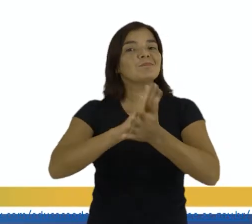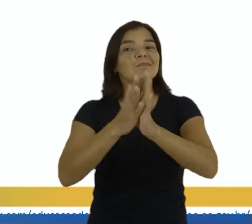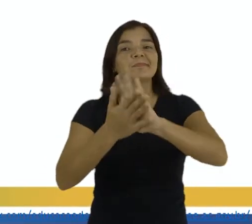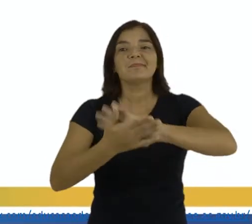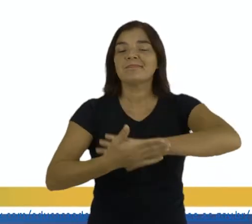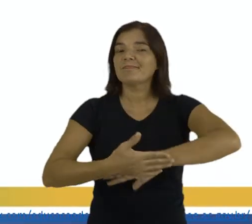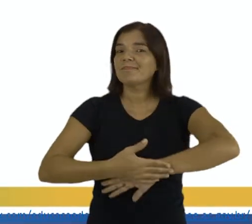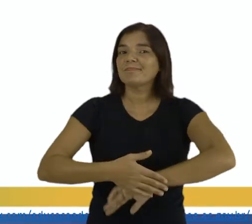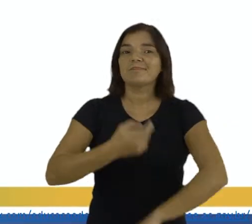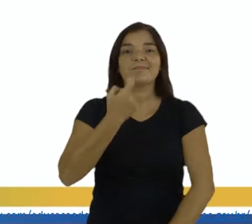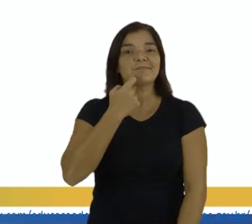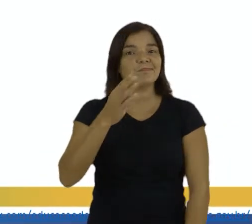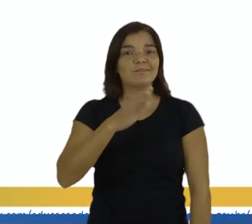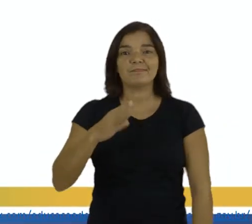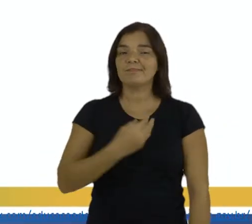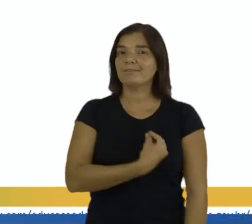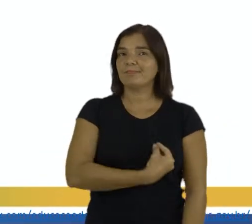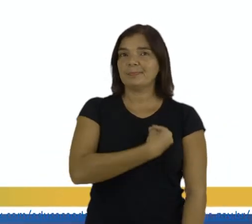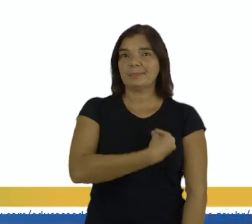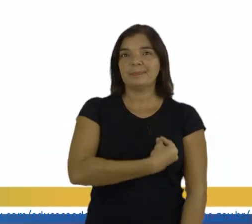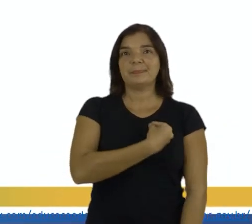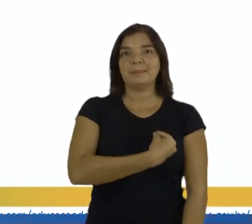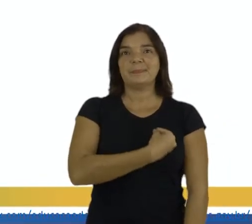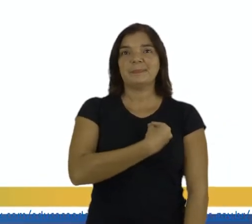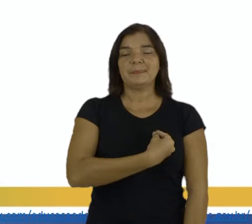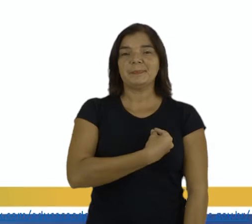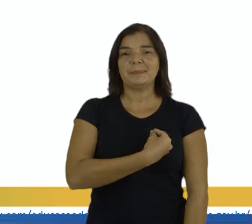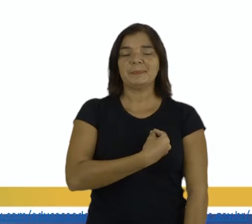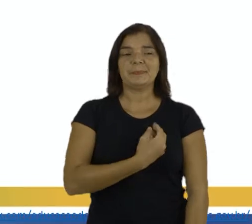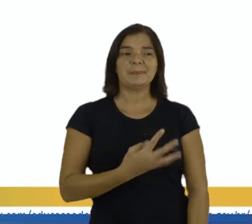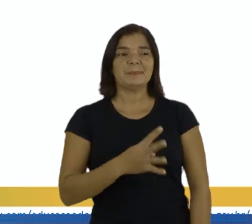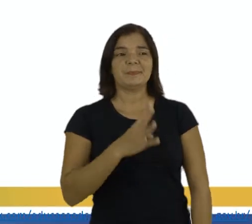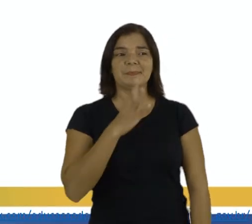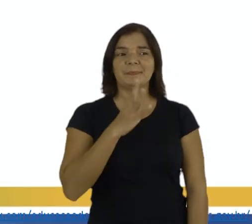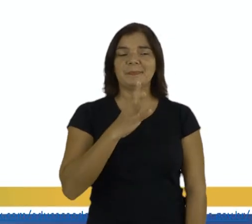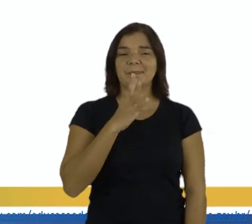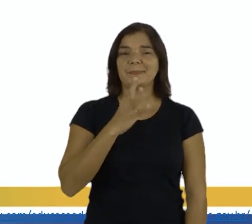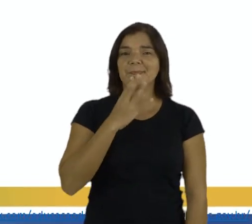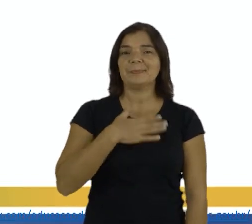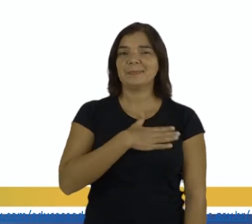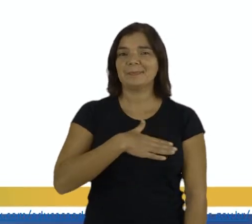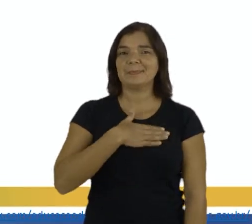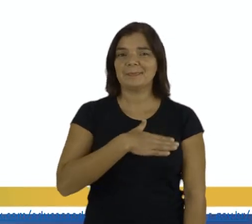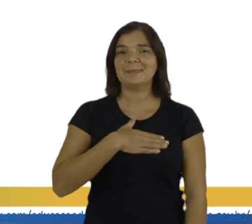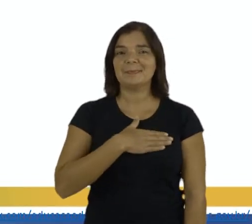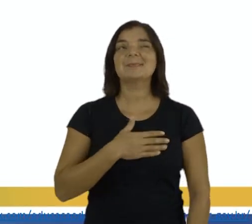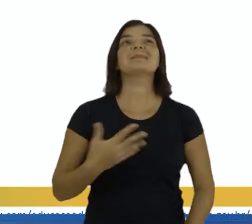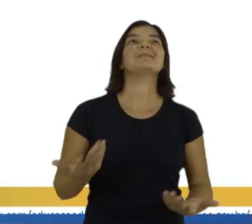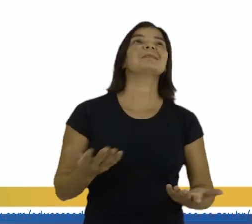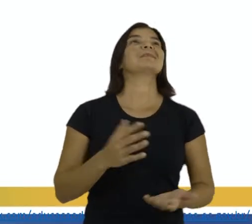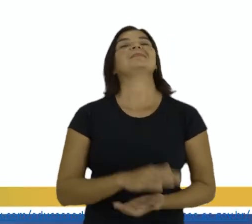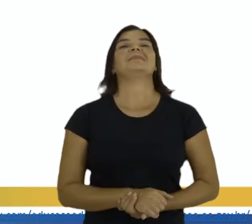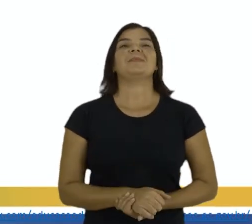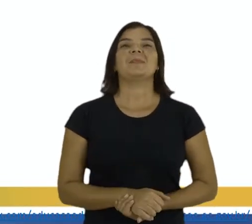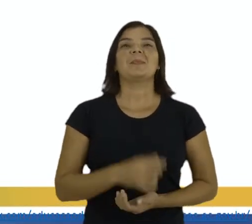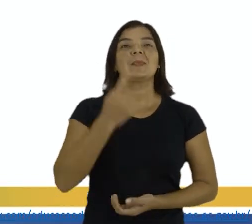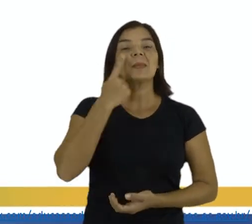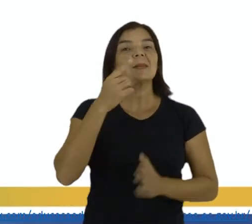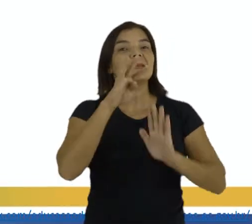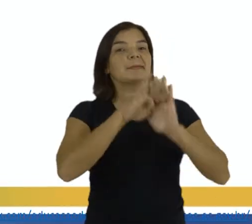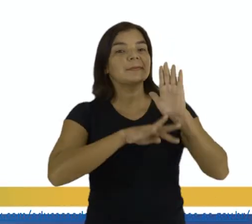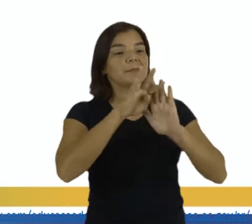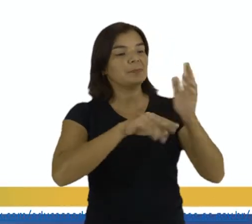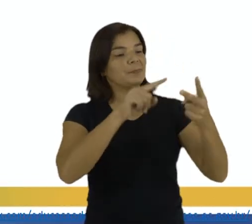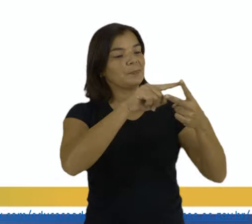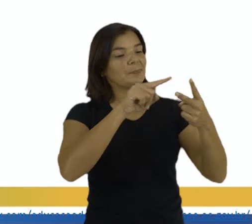Nem Jaguaribe sobreviveu. E aí, vocês gostaram? Bom, agora, vendo esses dois textos, vocês